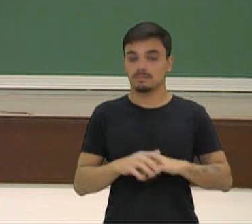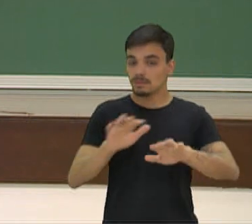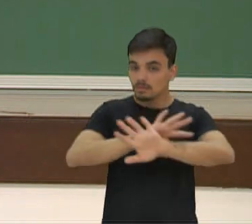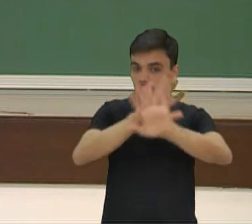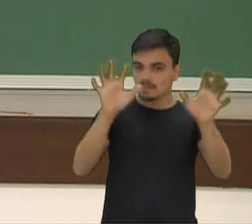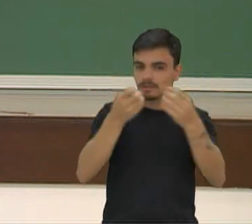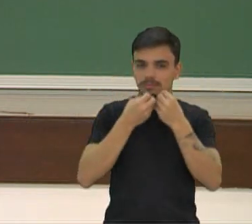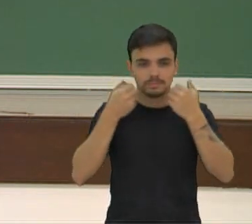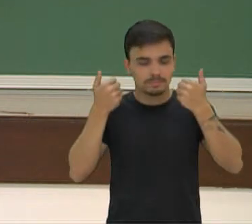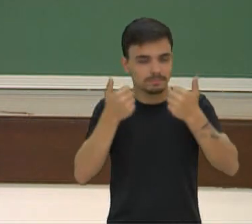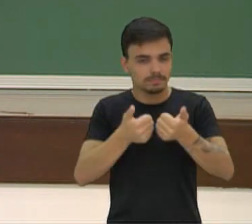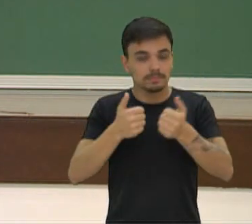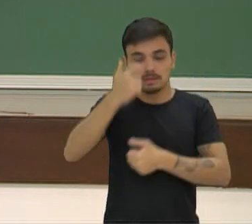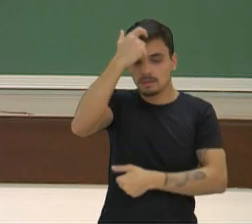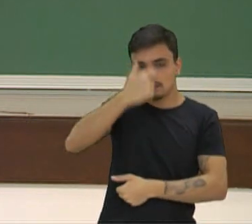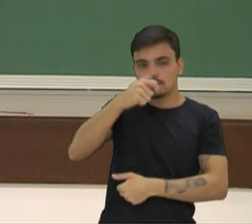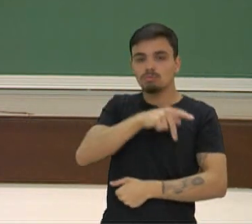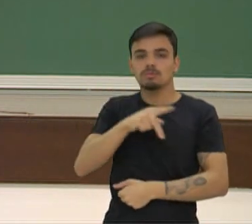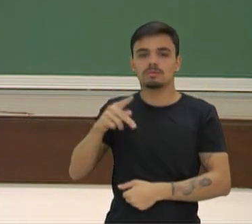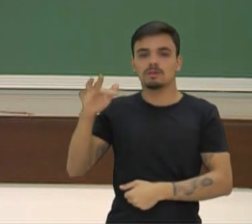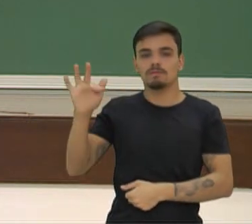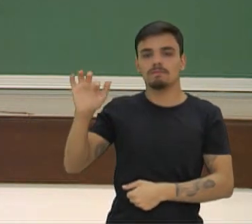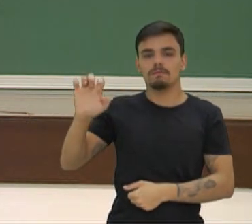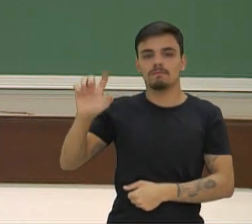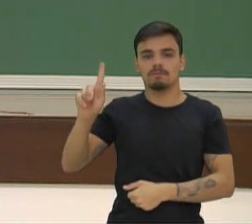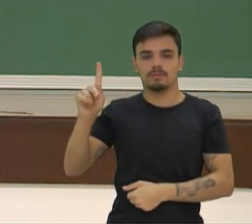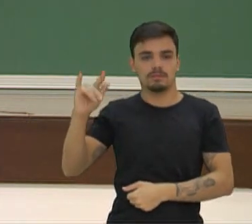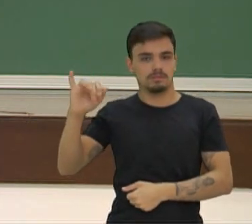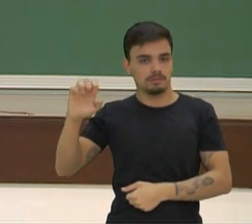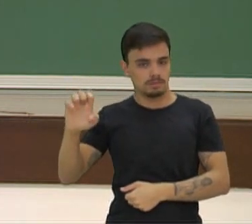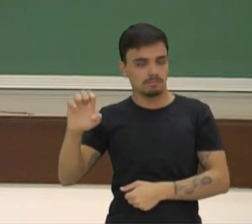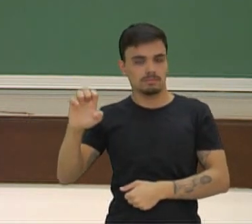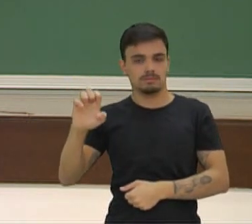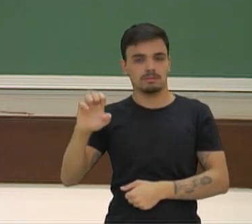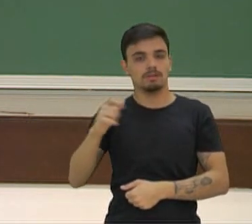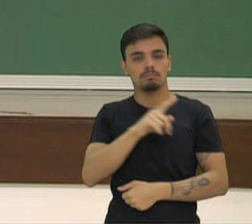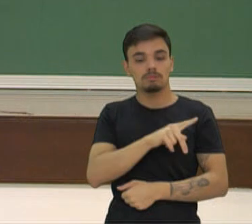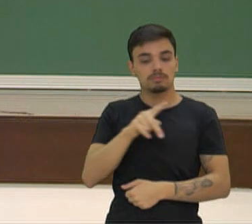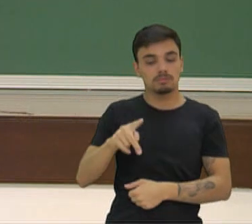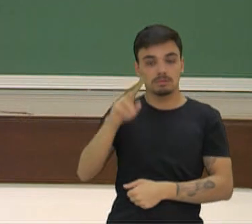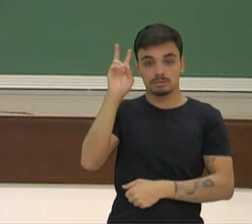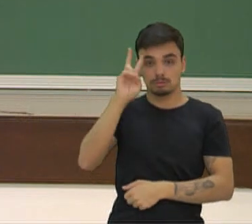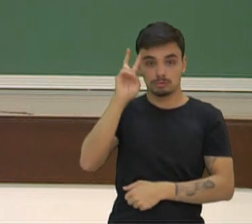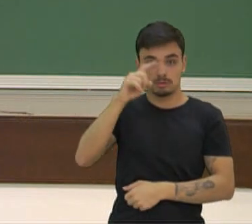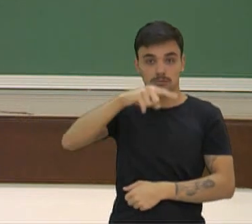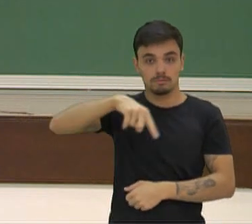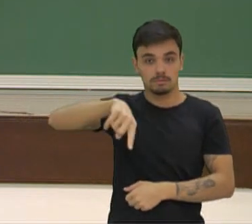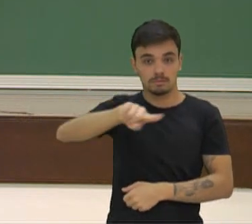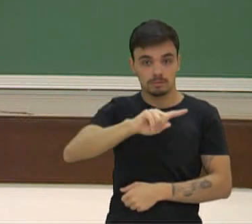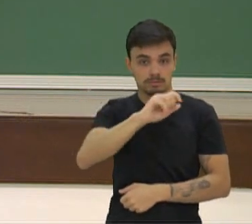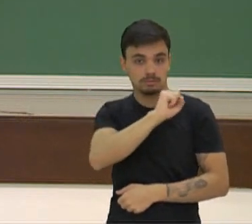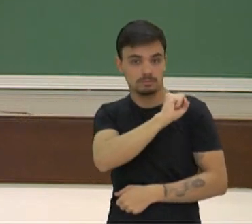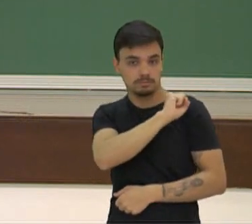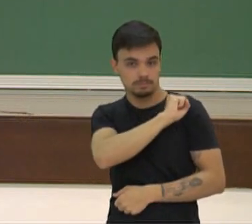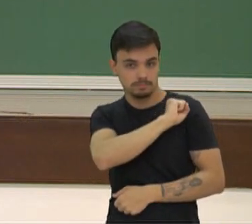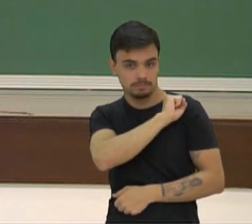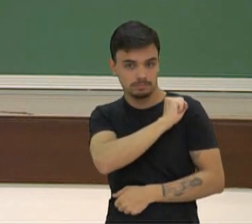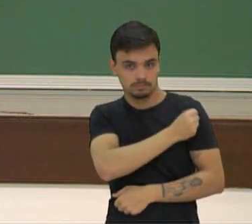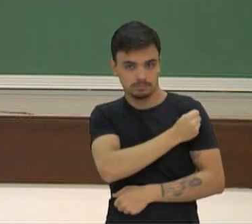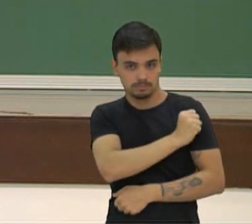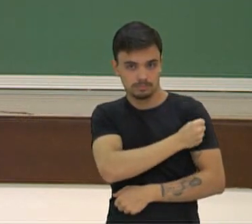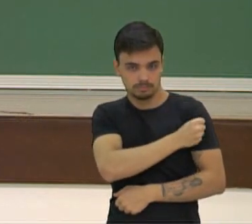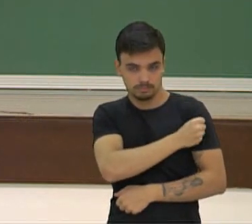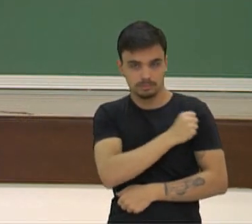Olá, tudo bem? Eu sou o professor Felipe Pego Camargos, professor de História de você aí do 8º ano, de você que está nos